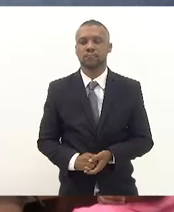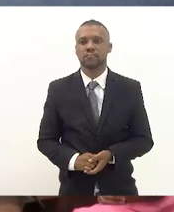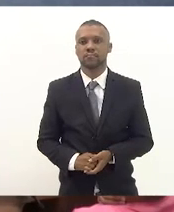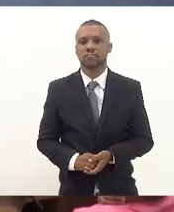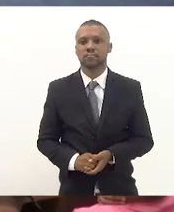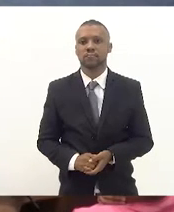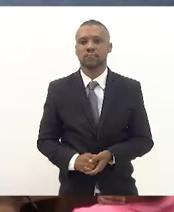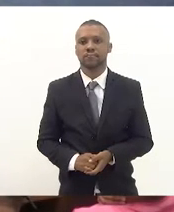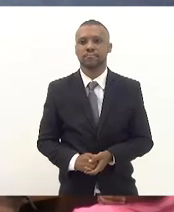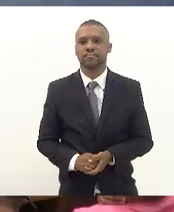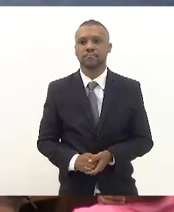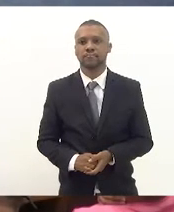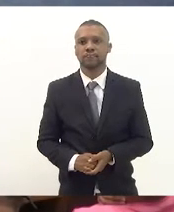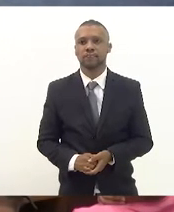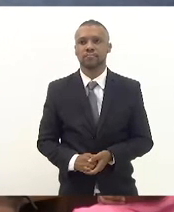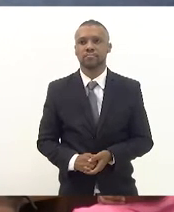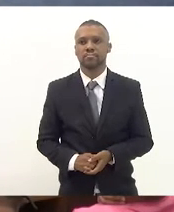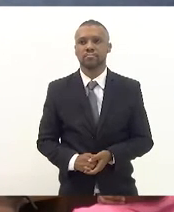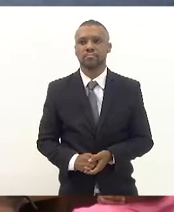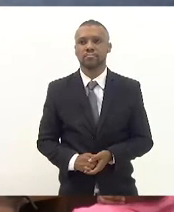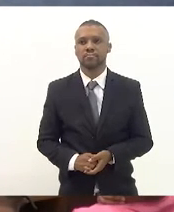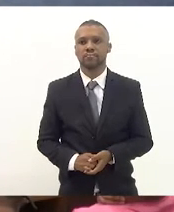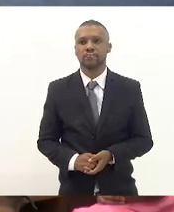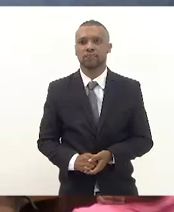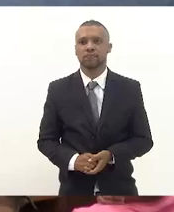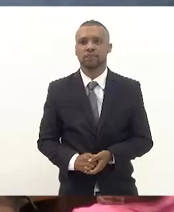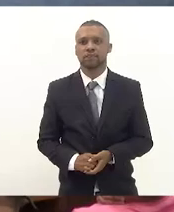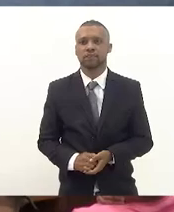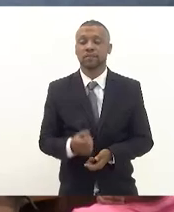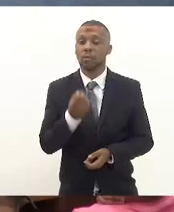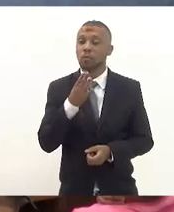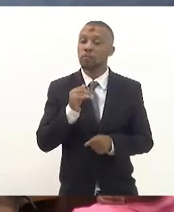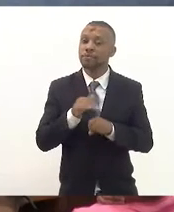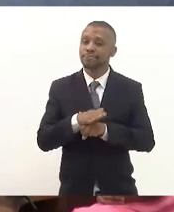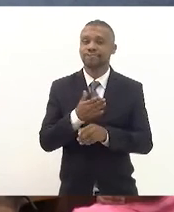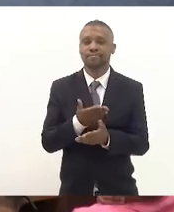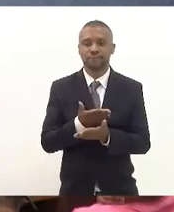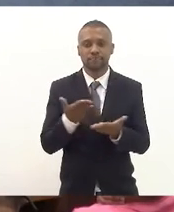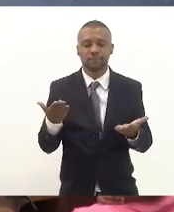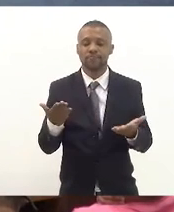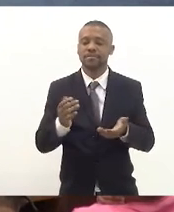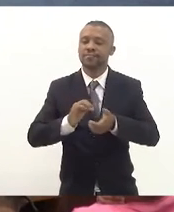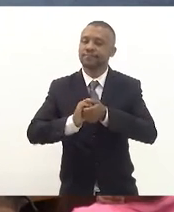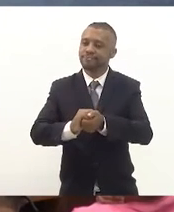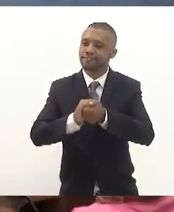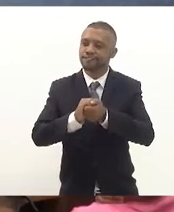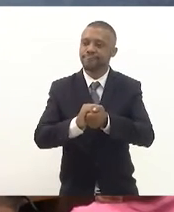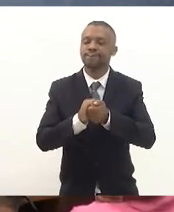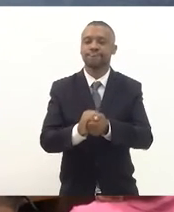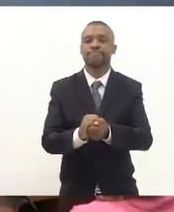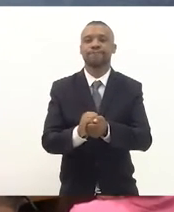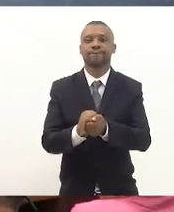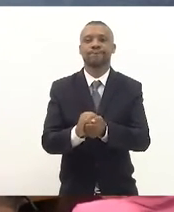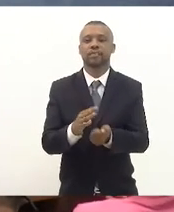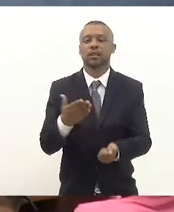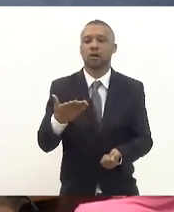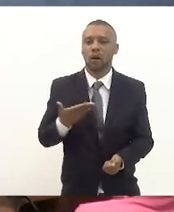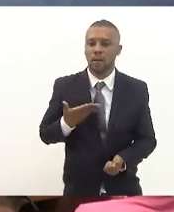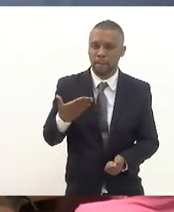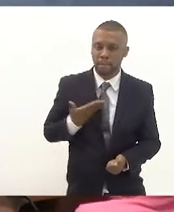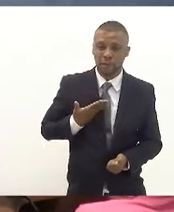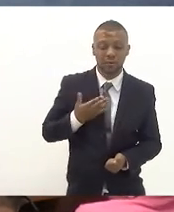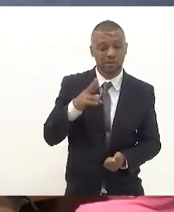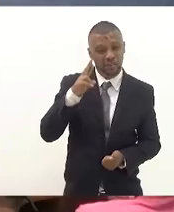eu já apertei Alô é boa noite a todos quero saudar aqui o nosso